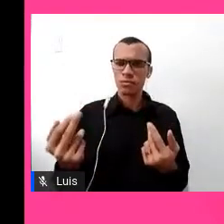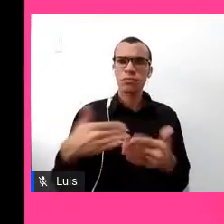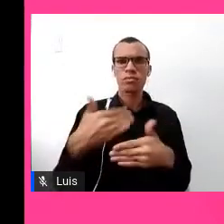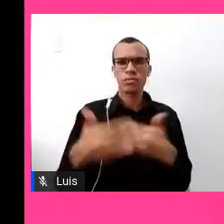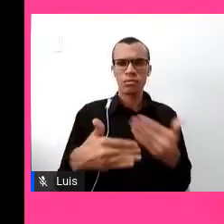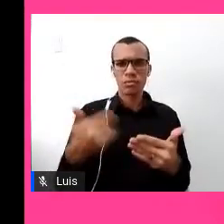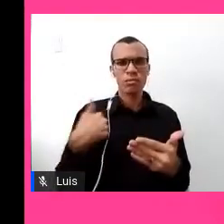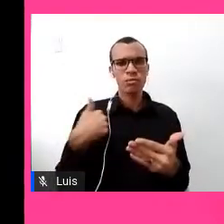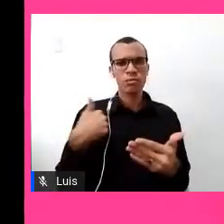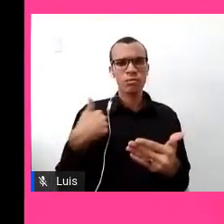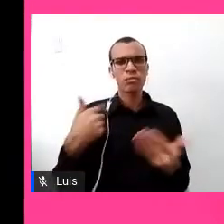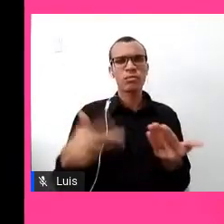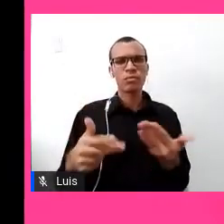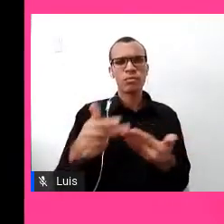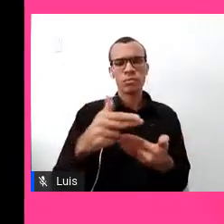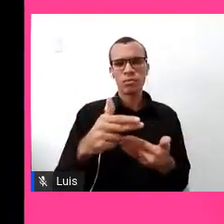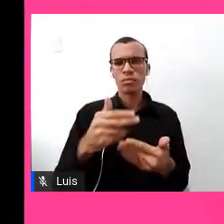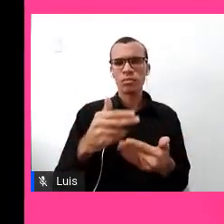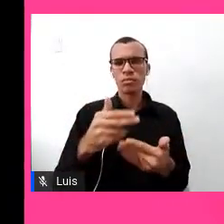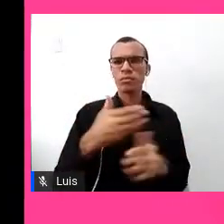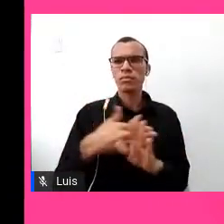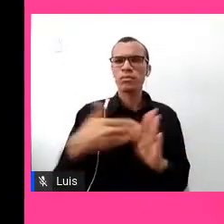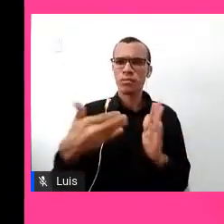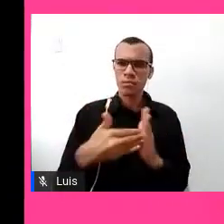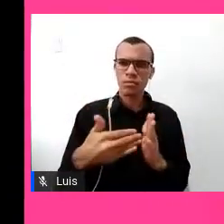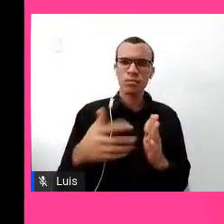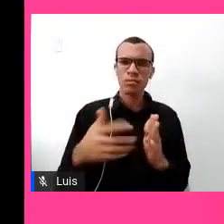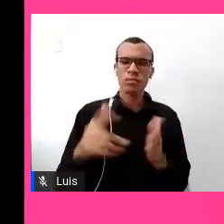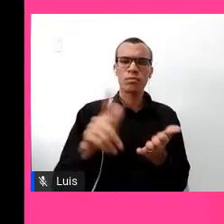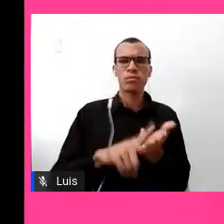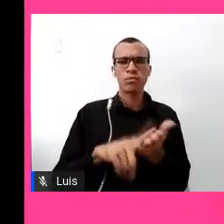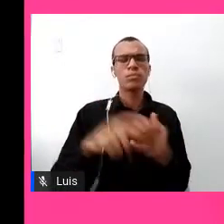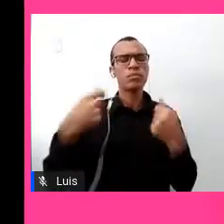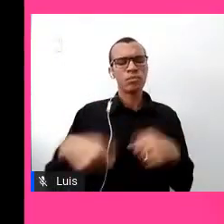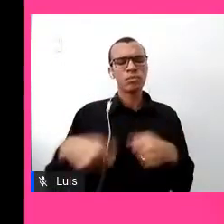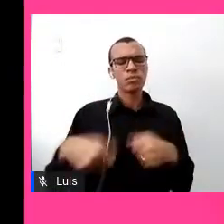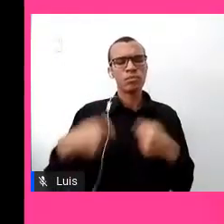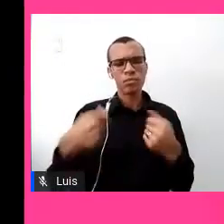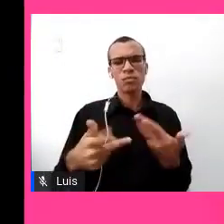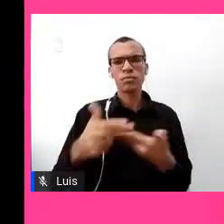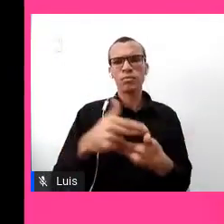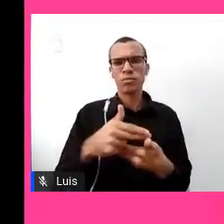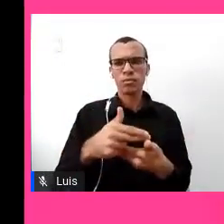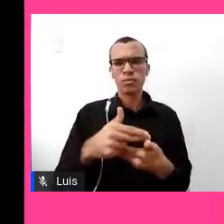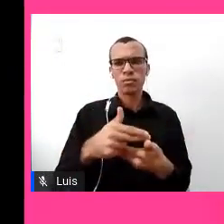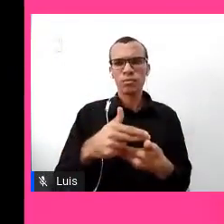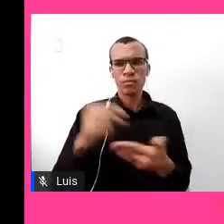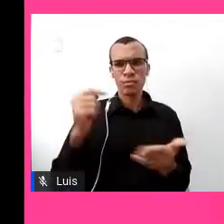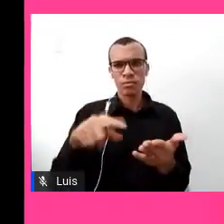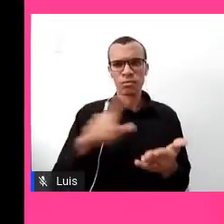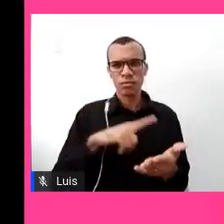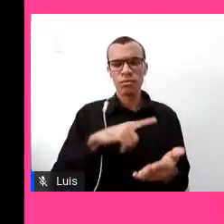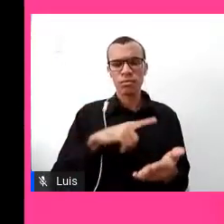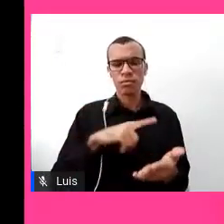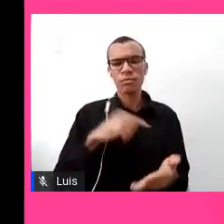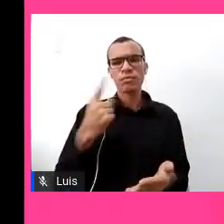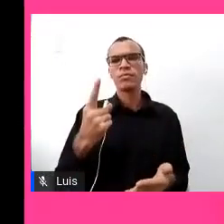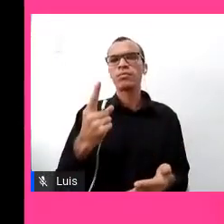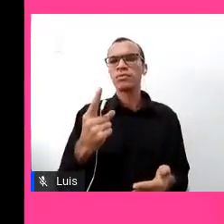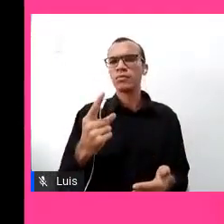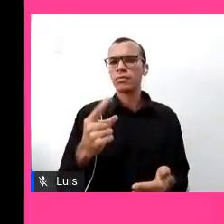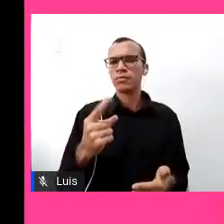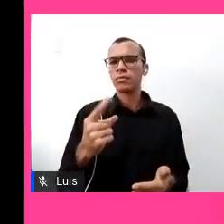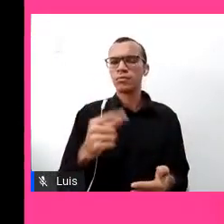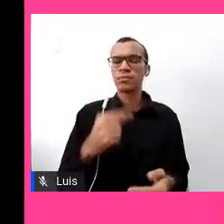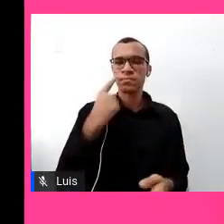em todas as laterais do papel que eu preciso cortar. Aqui tem um detalhe, tem um macete. Como essa peça